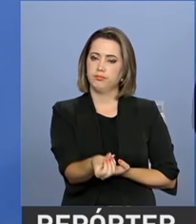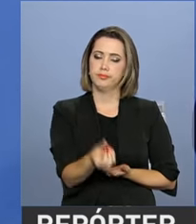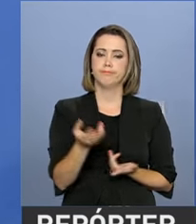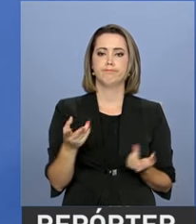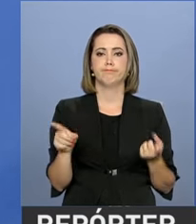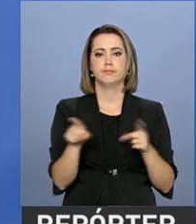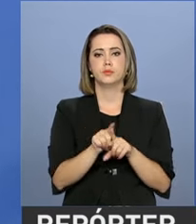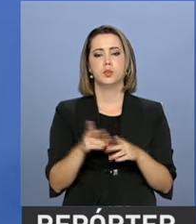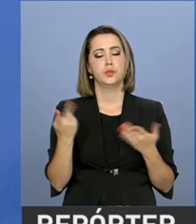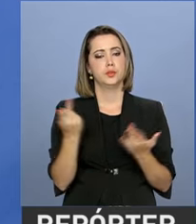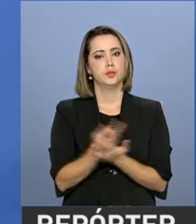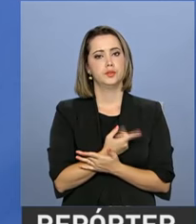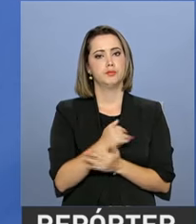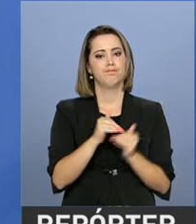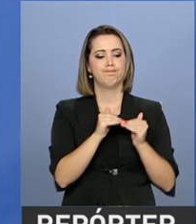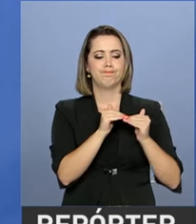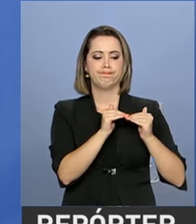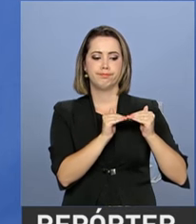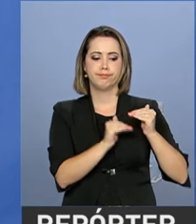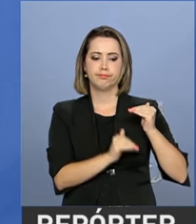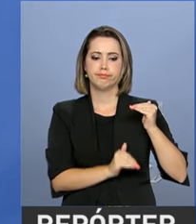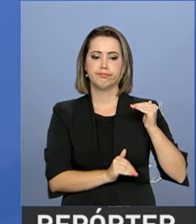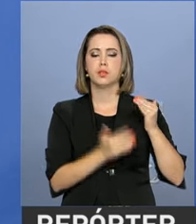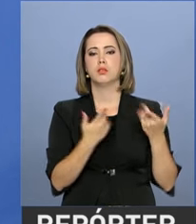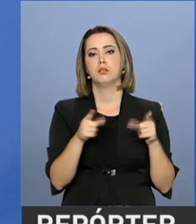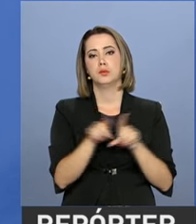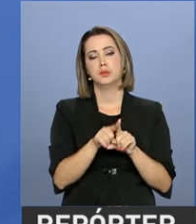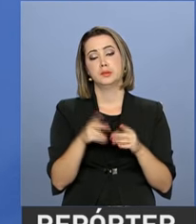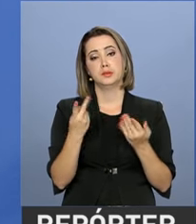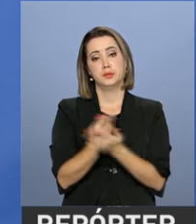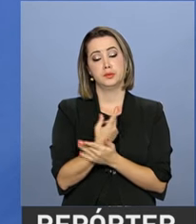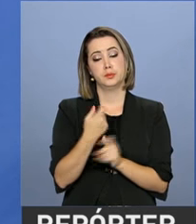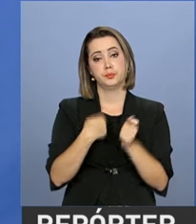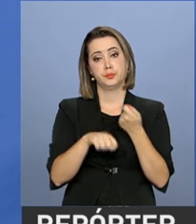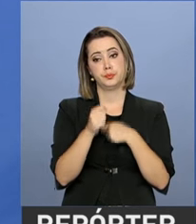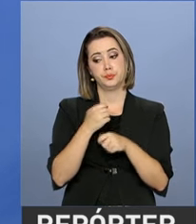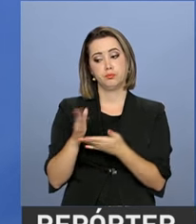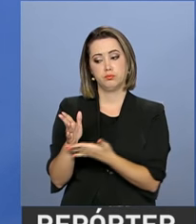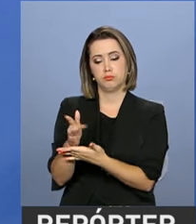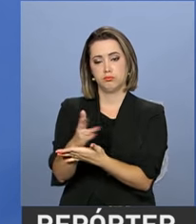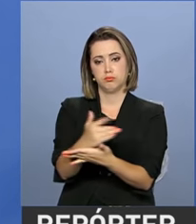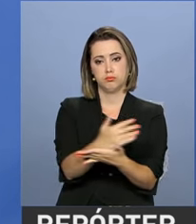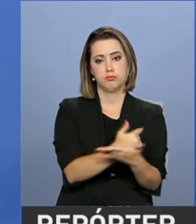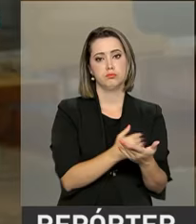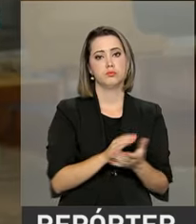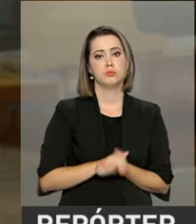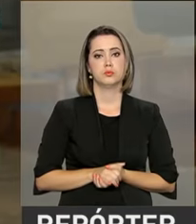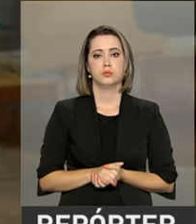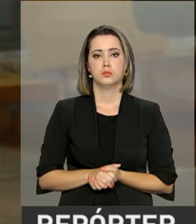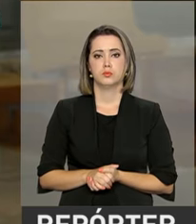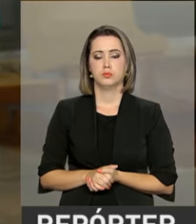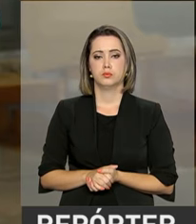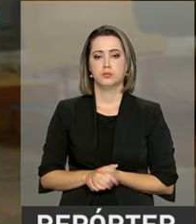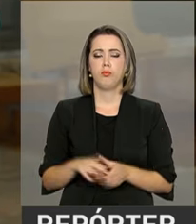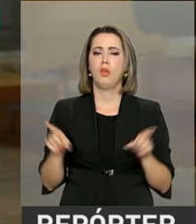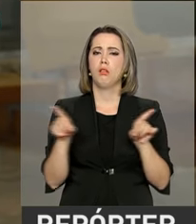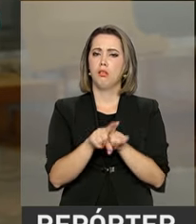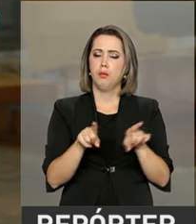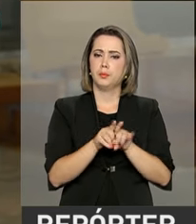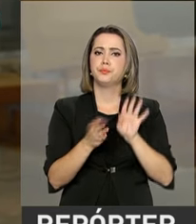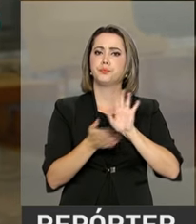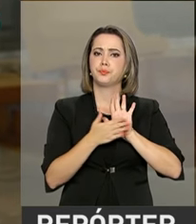2015-2016 e o efeito defasado disto para a arrecadação tributária. Também